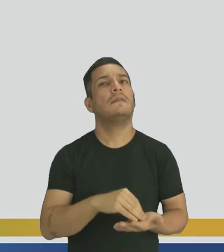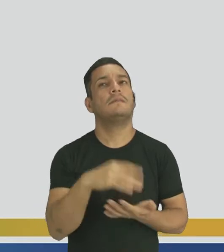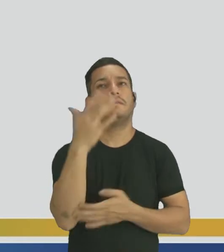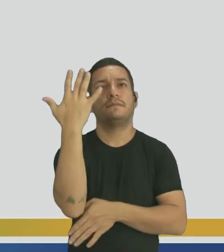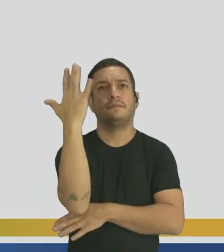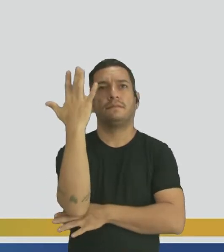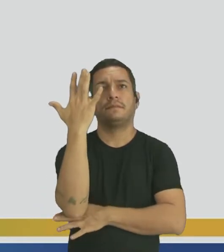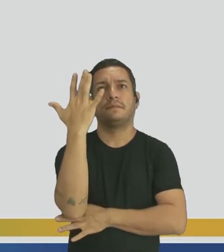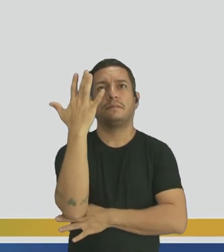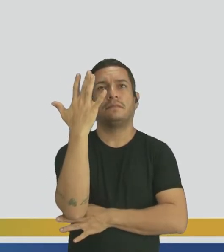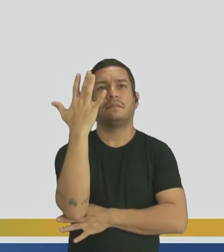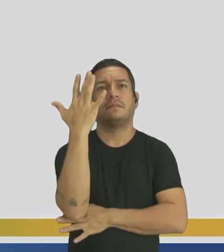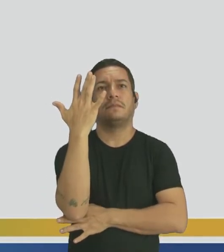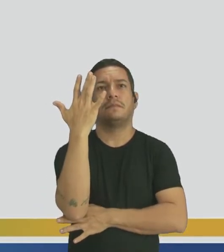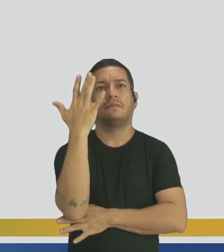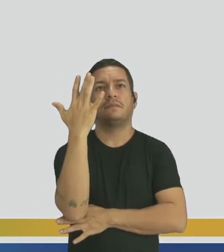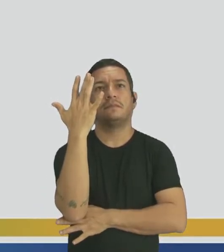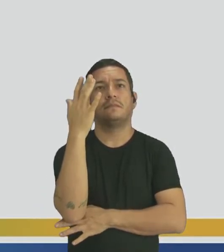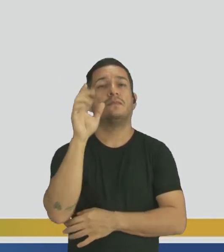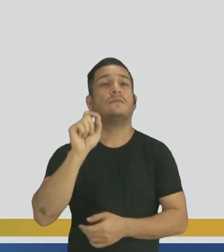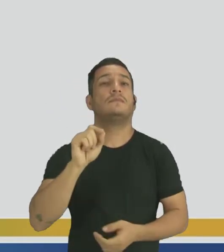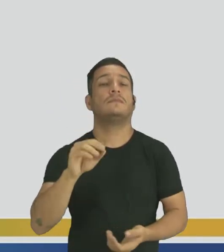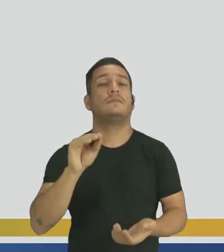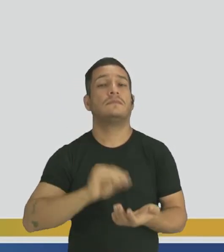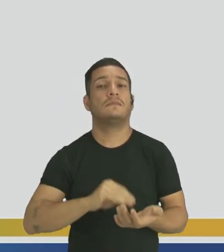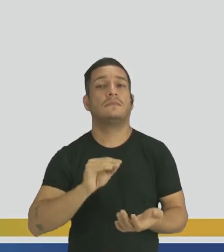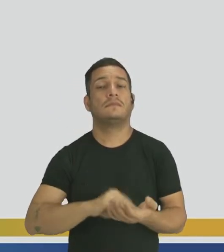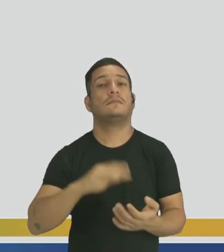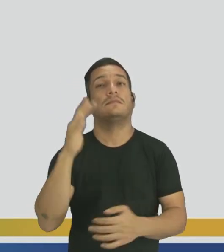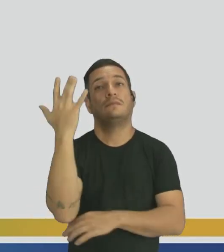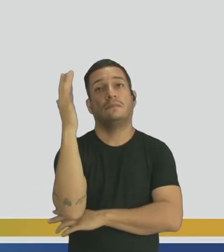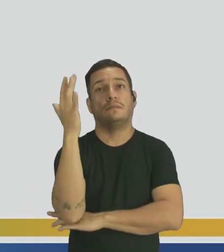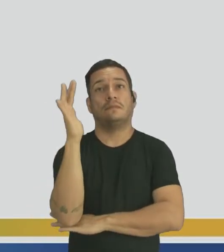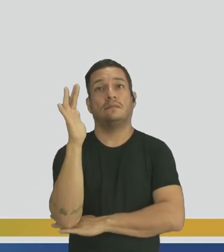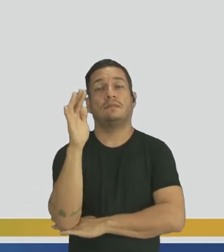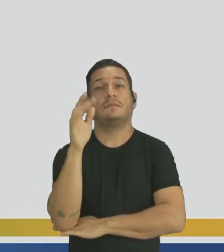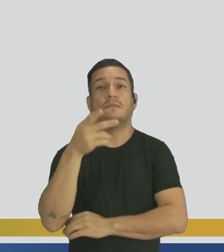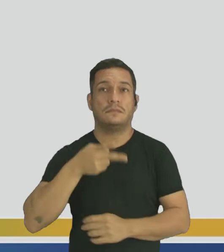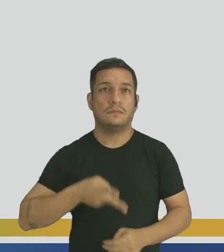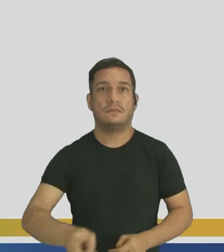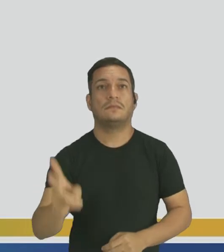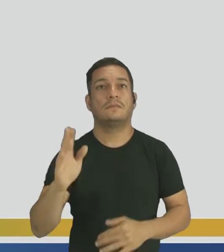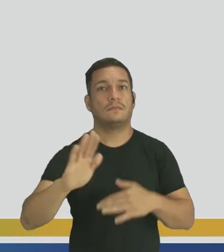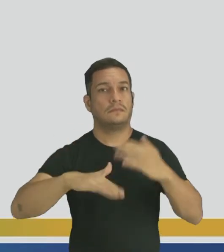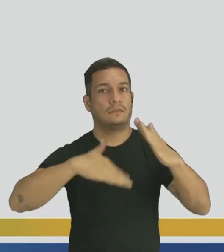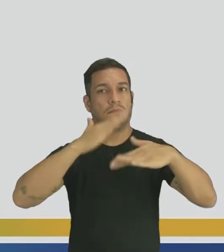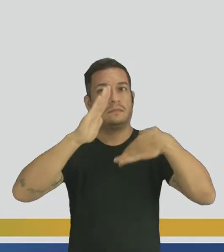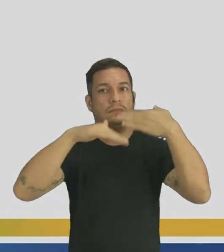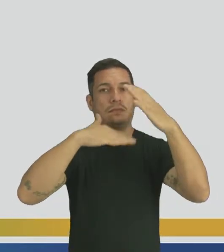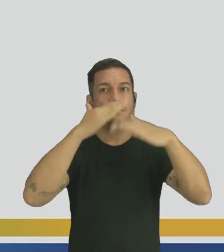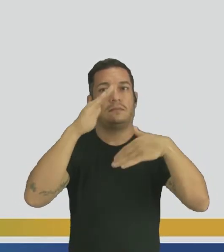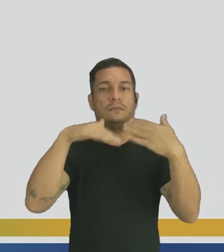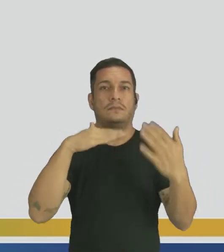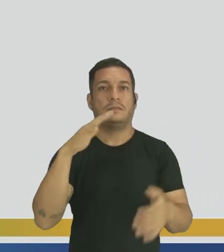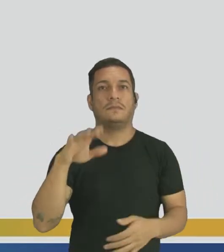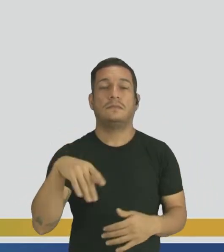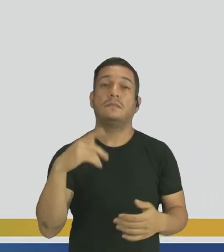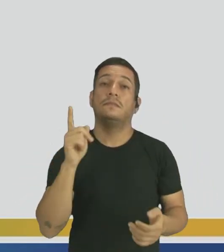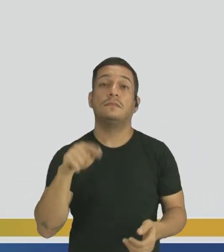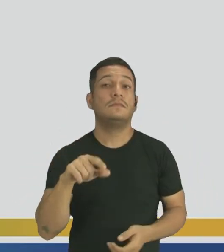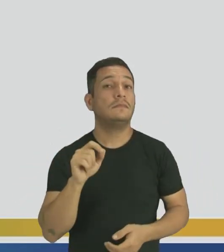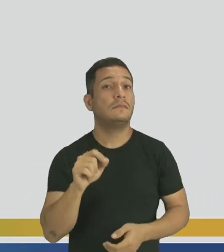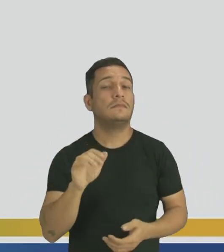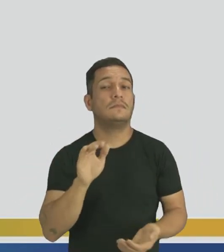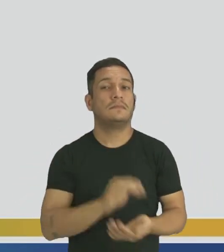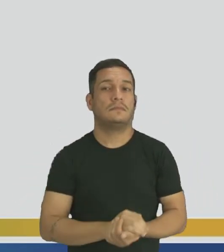planta? O que faltou para essa planta continuar o seu desenvolvimento foi? O